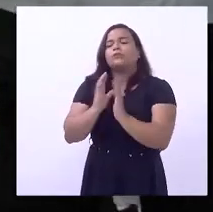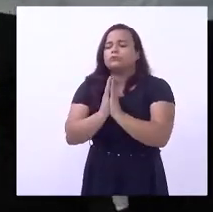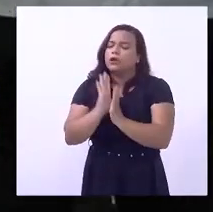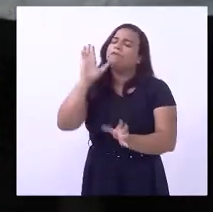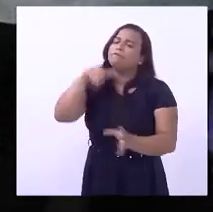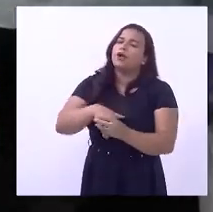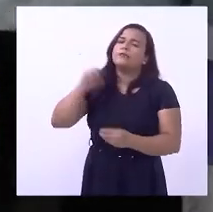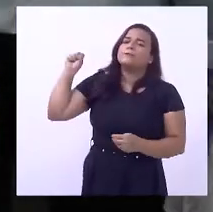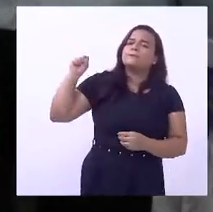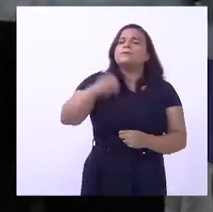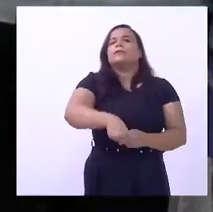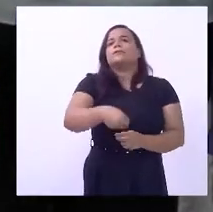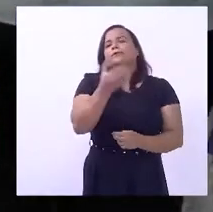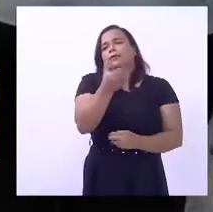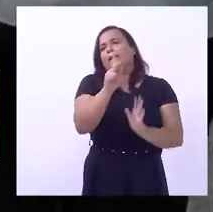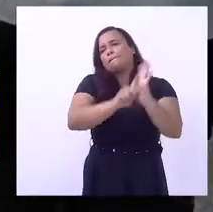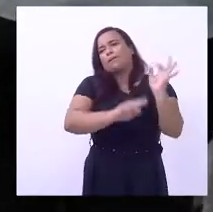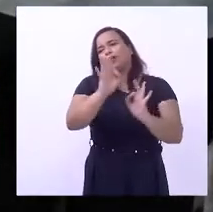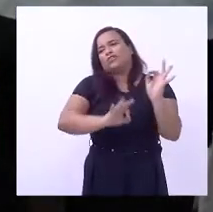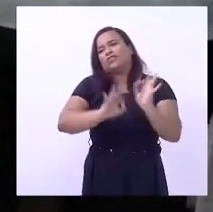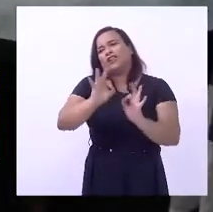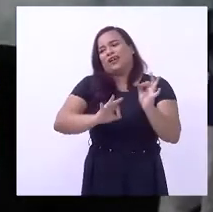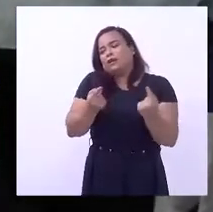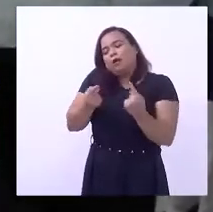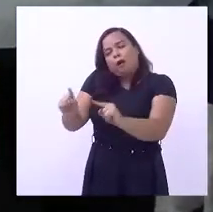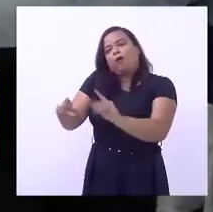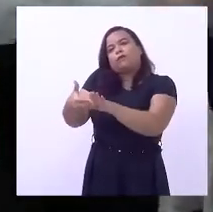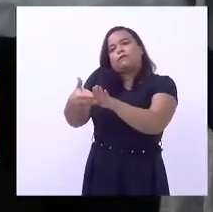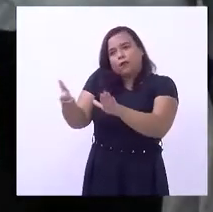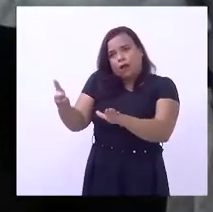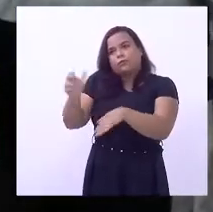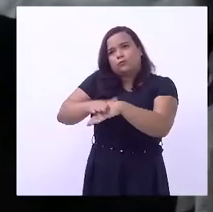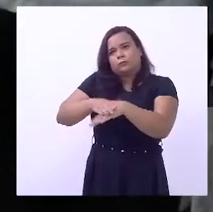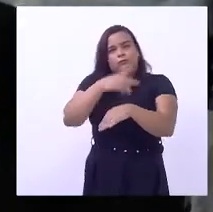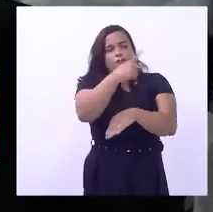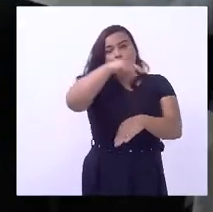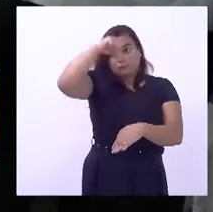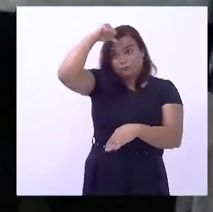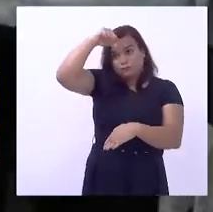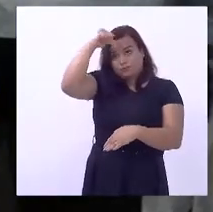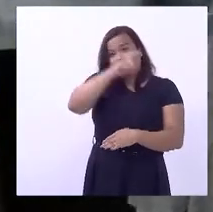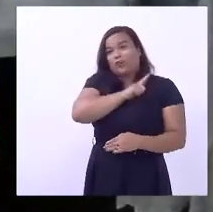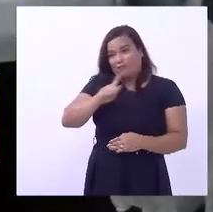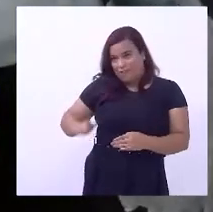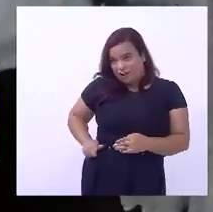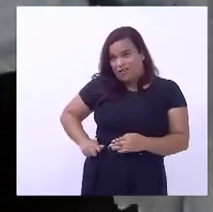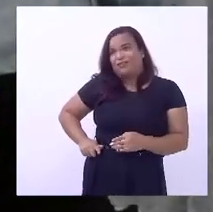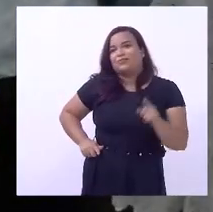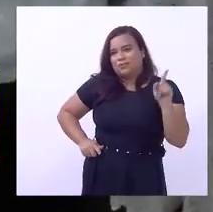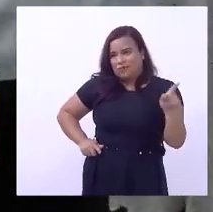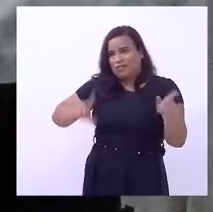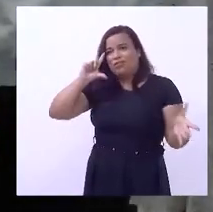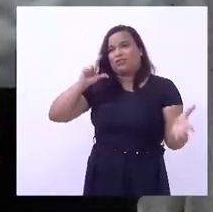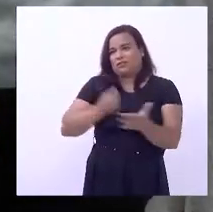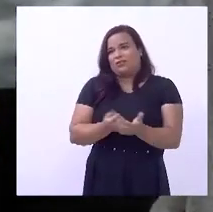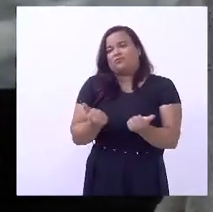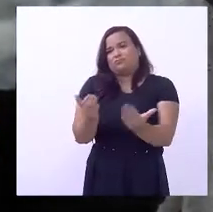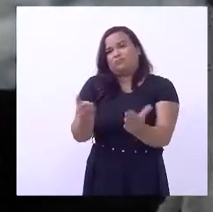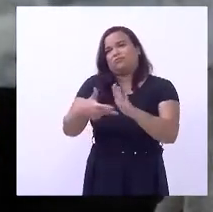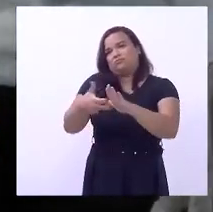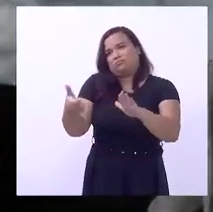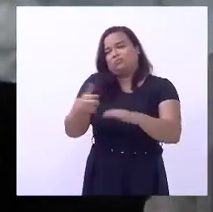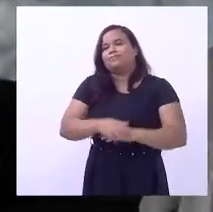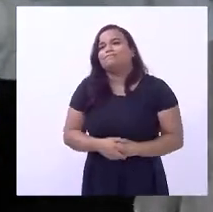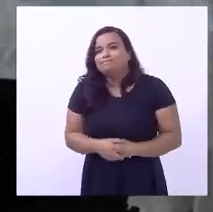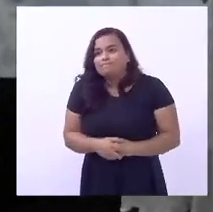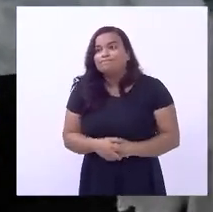votar sim ao projeto e não ao veto que o governador Cláudio Castro está dando a um projeto, já que este